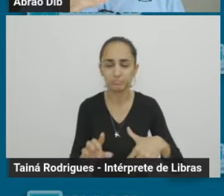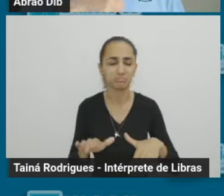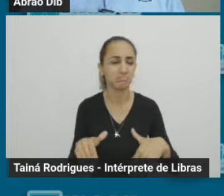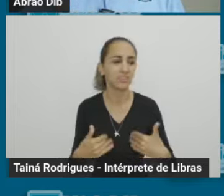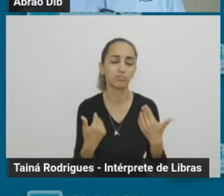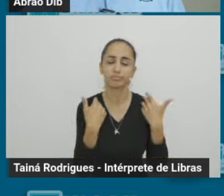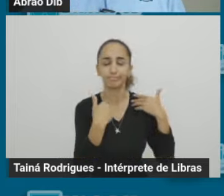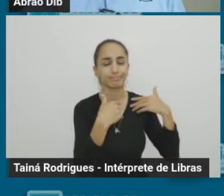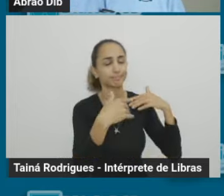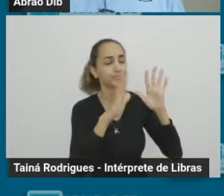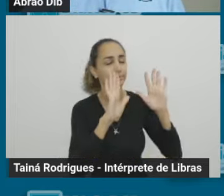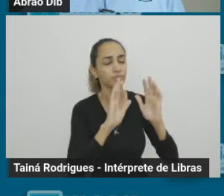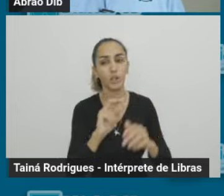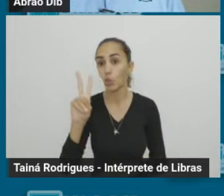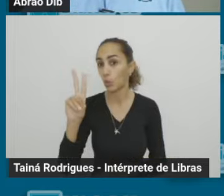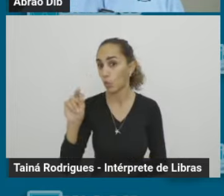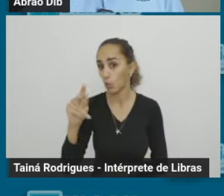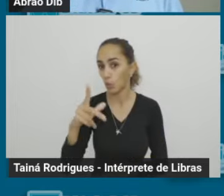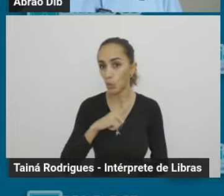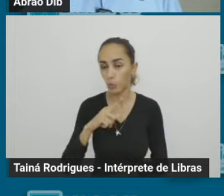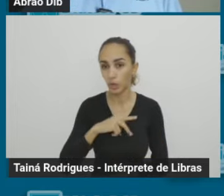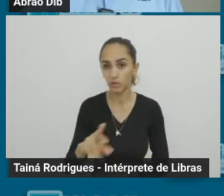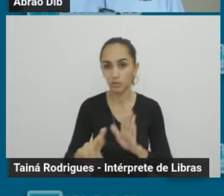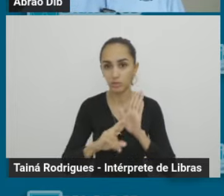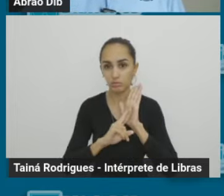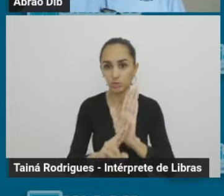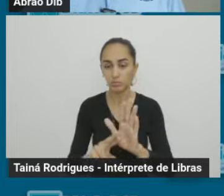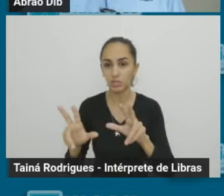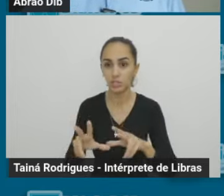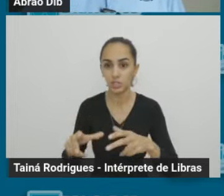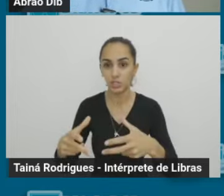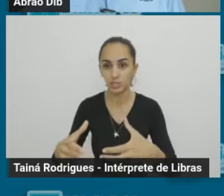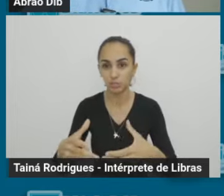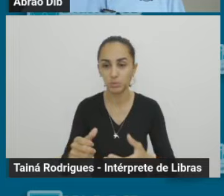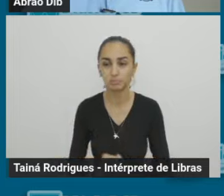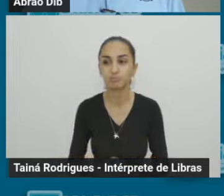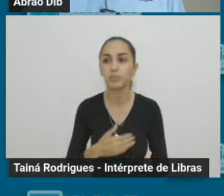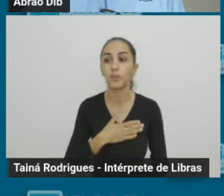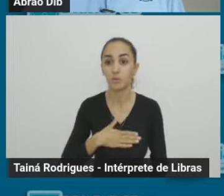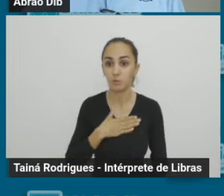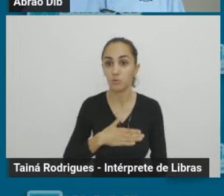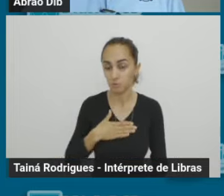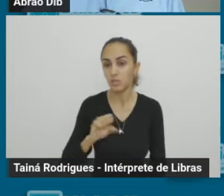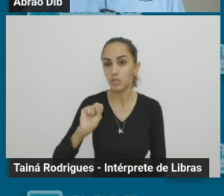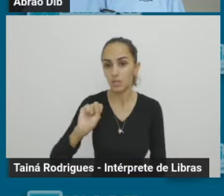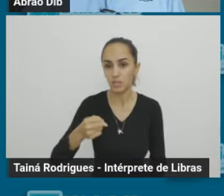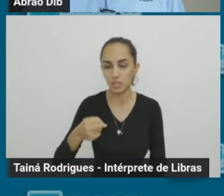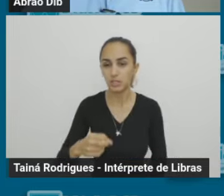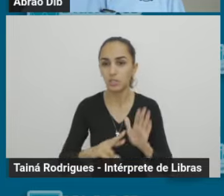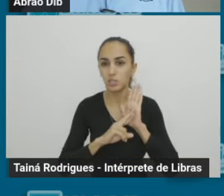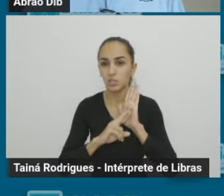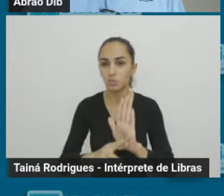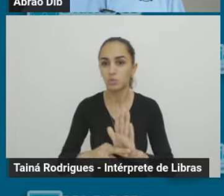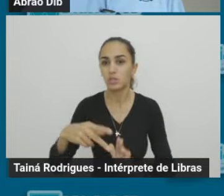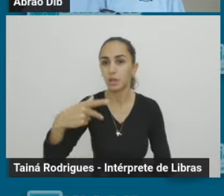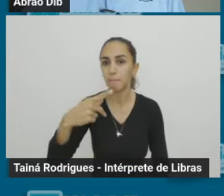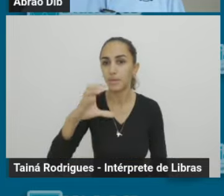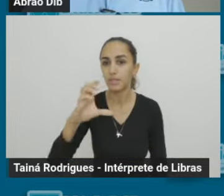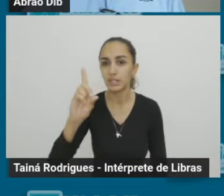fala. Nunca teve um representante na Câmara e eu gostaria sim de representar as pessoas com deficiência aqui da minha